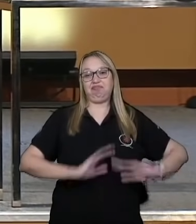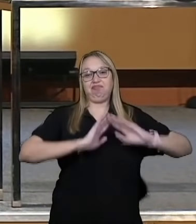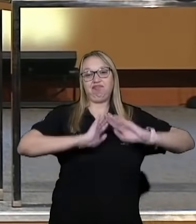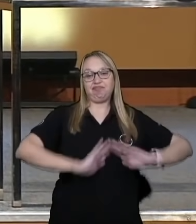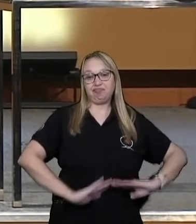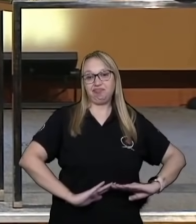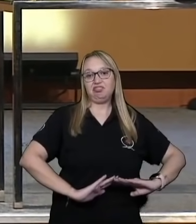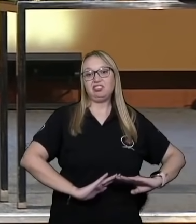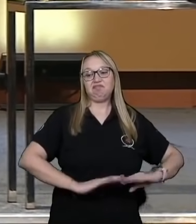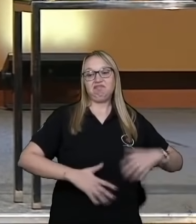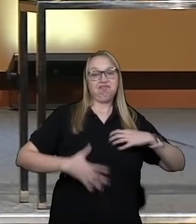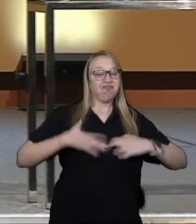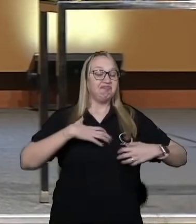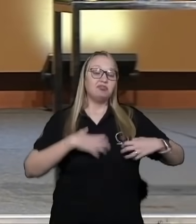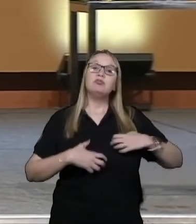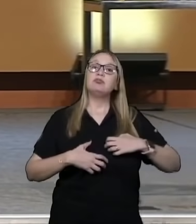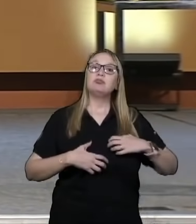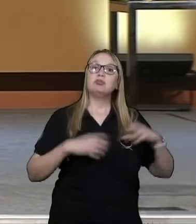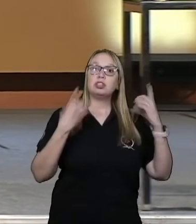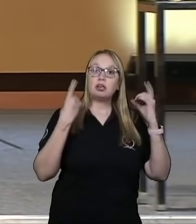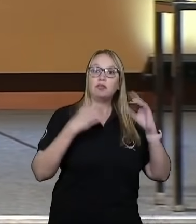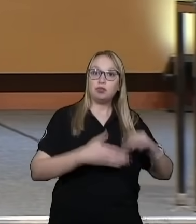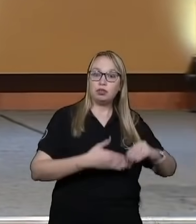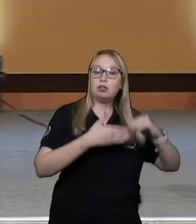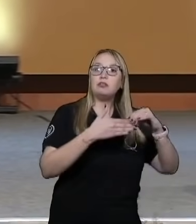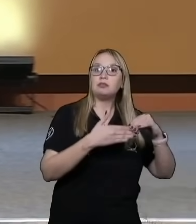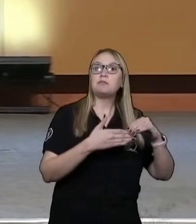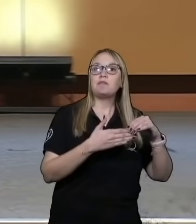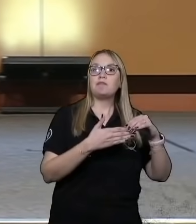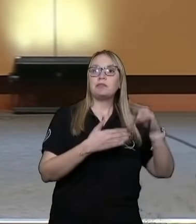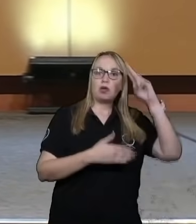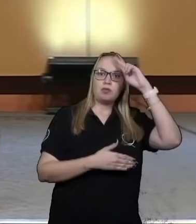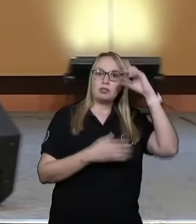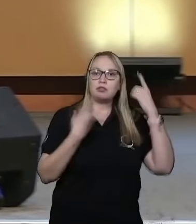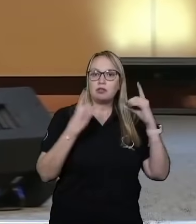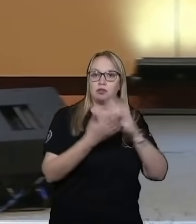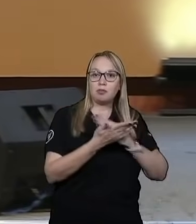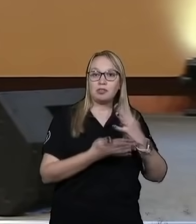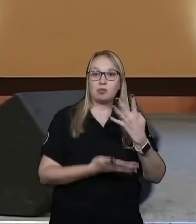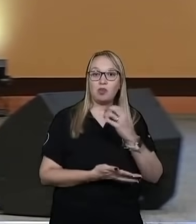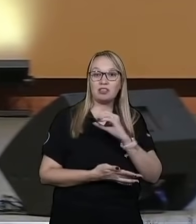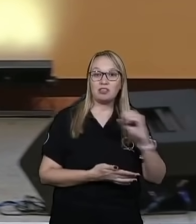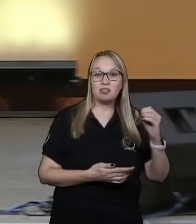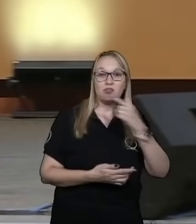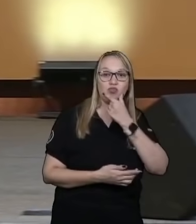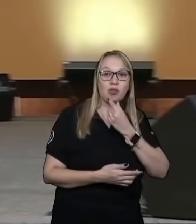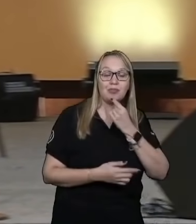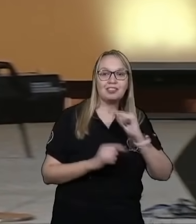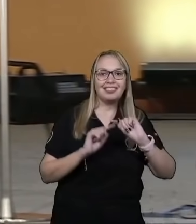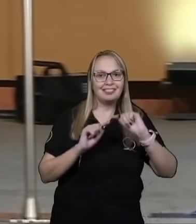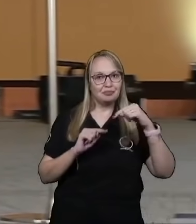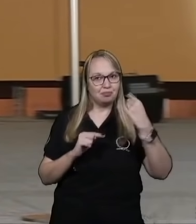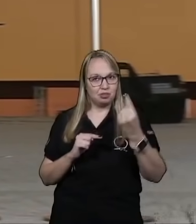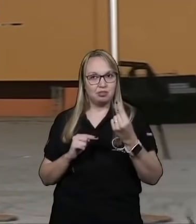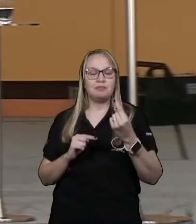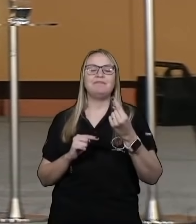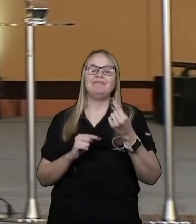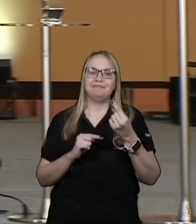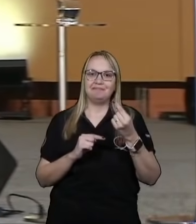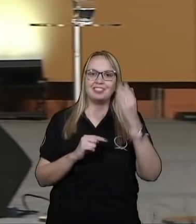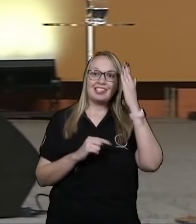angustiada Davi foi o líder deles um exército Davi começa com esses 400 caras mas depois